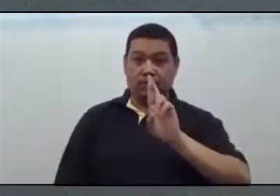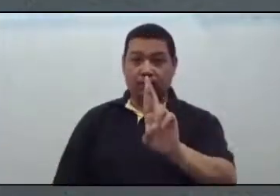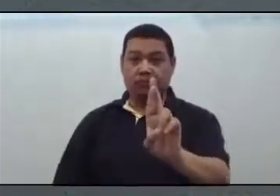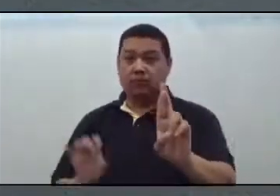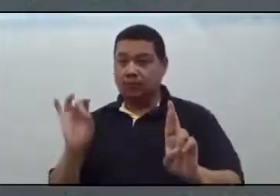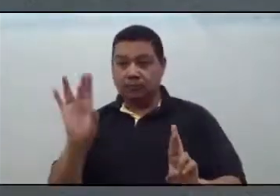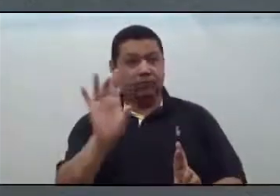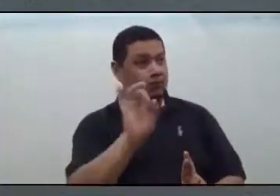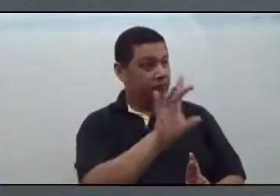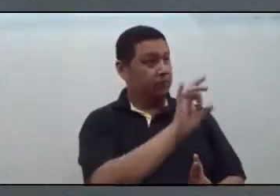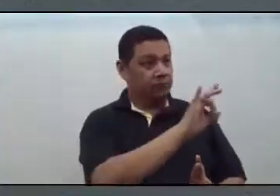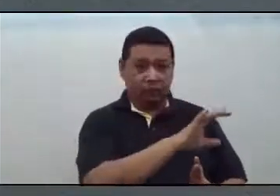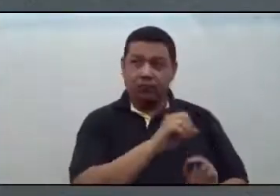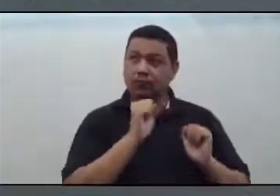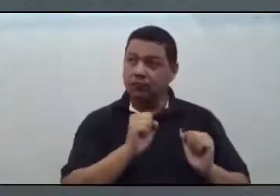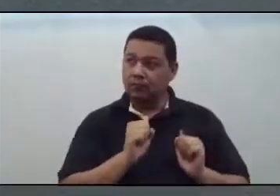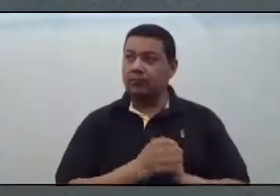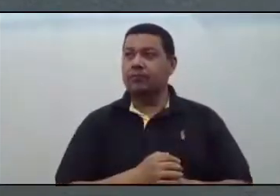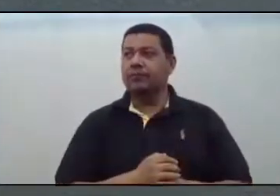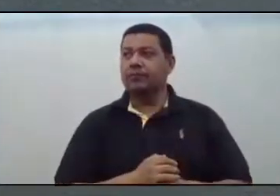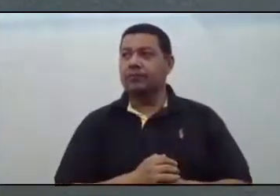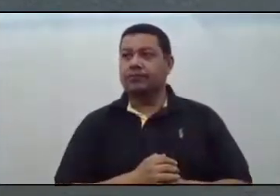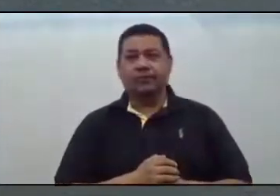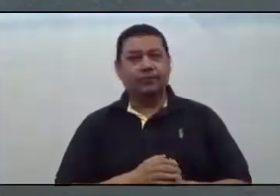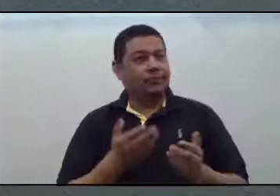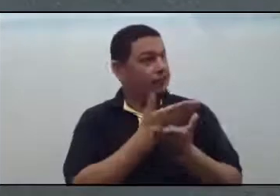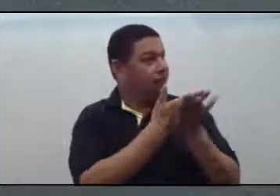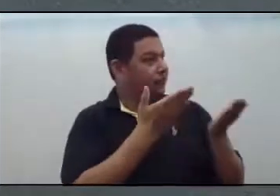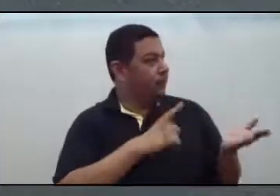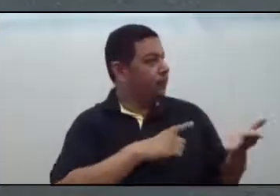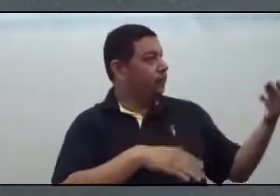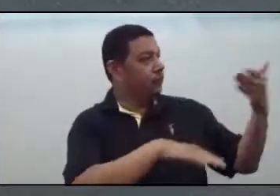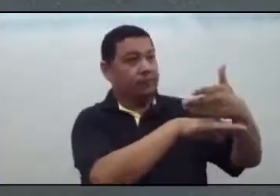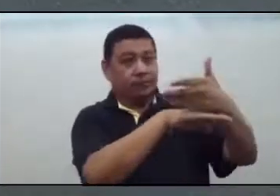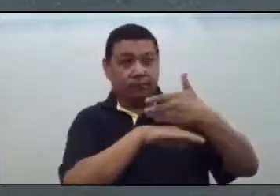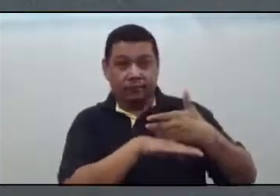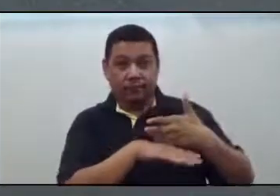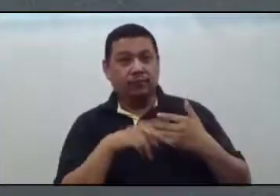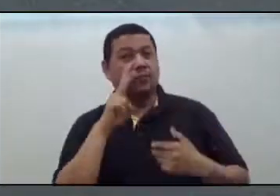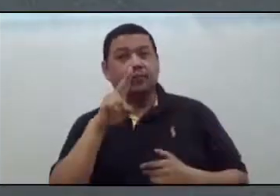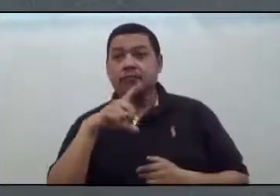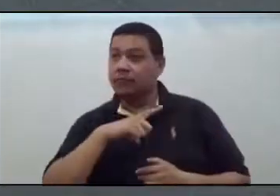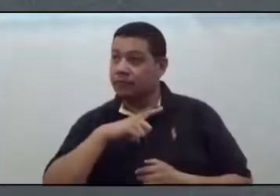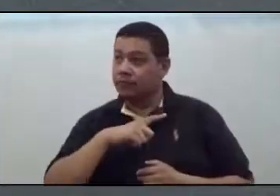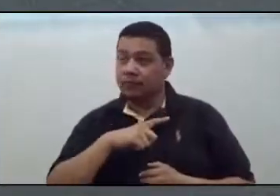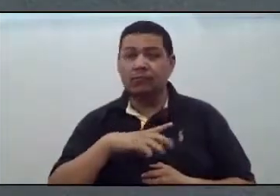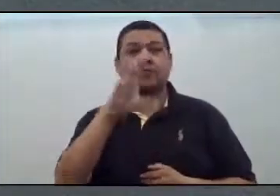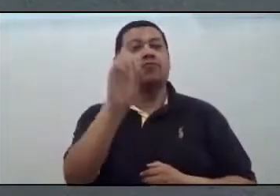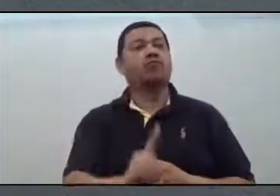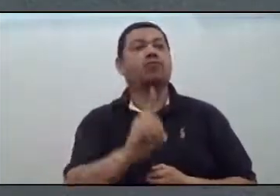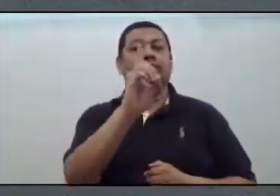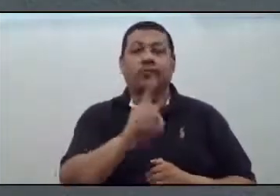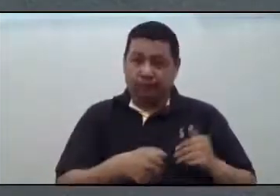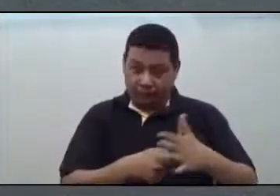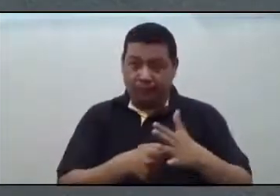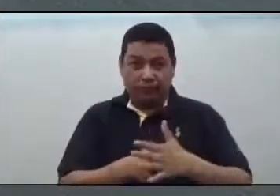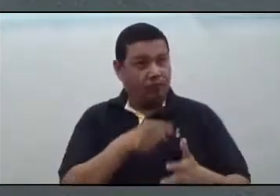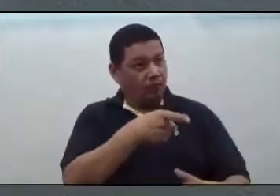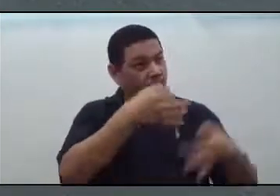nós, pode esperar. Esse povo que está aqui vem para realmente reivindicar o direito deles, e eles estão